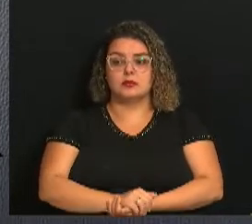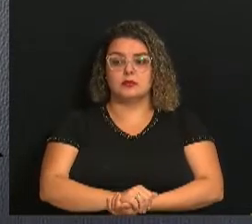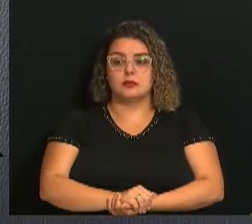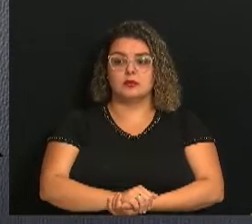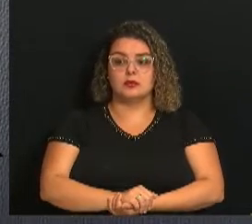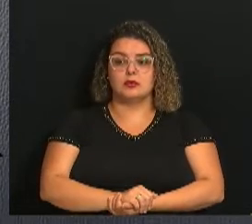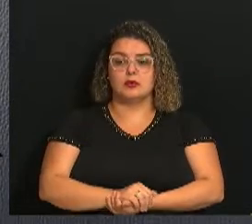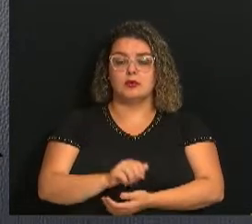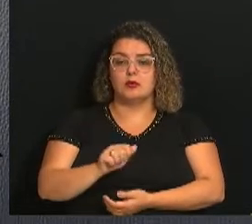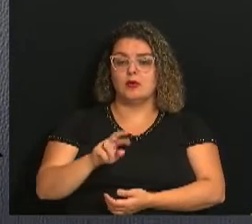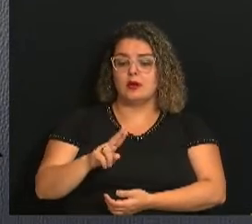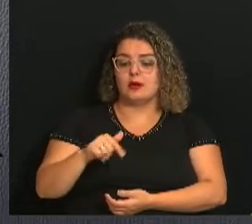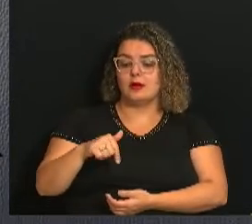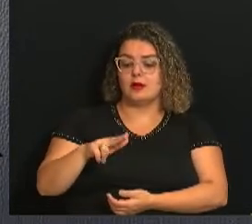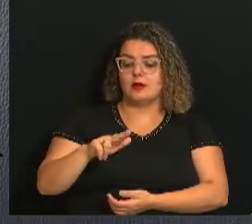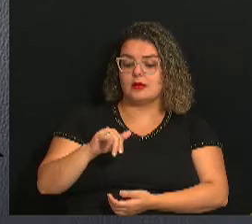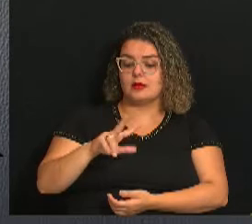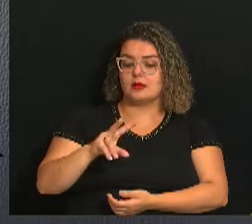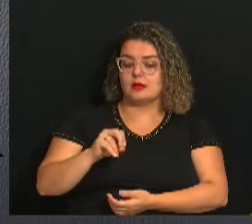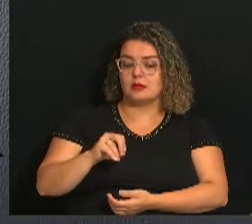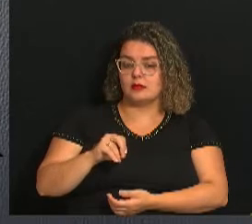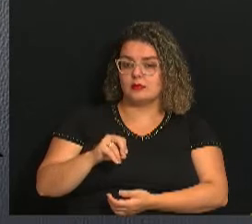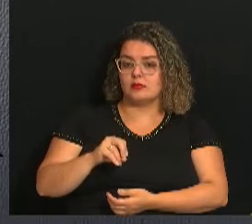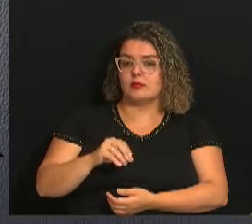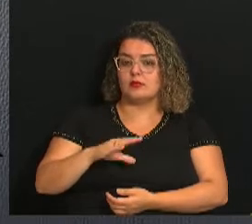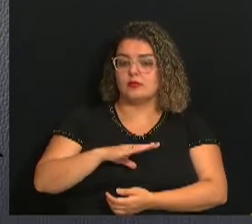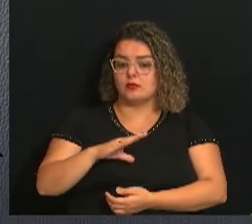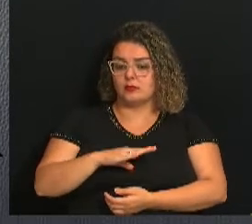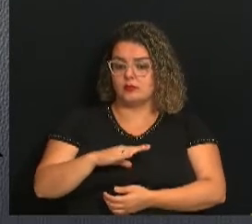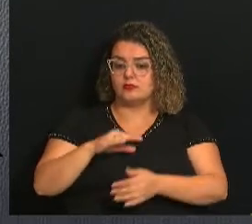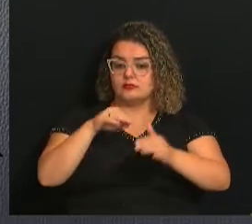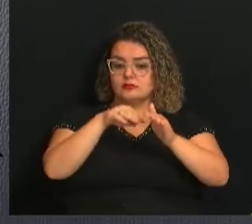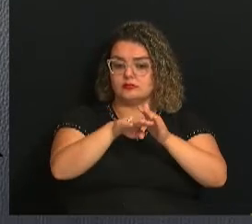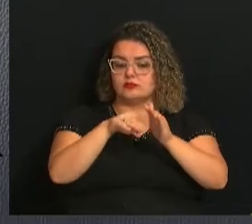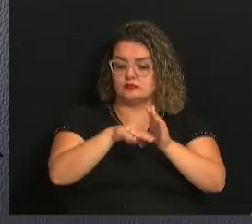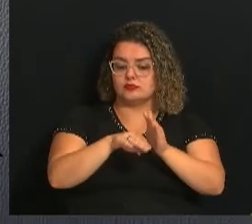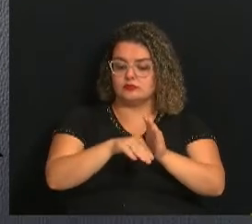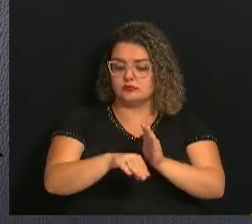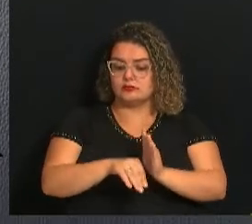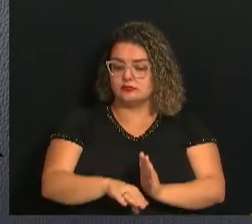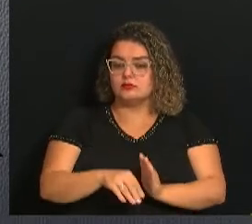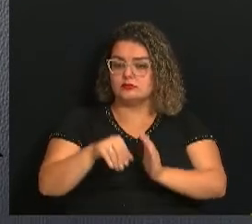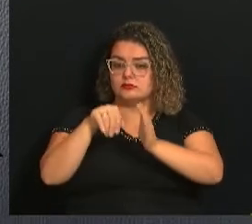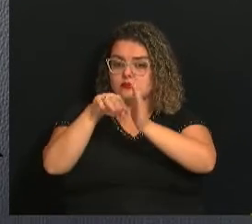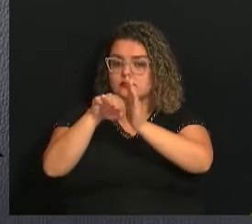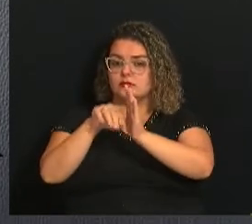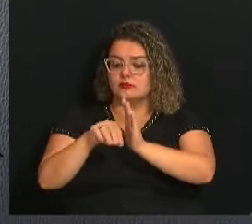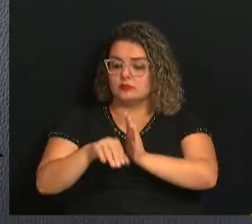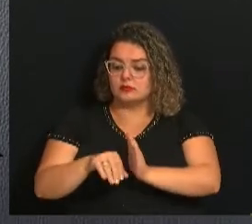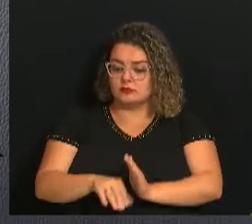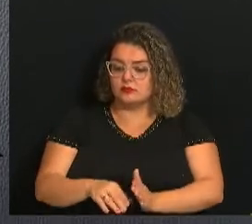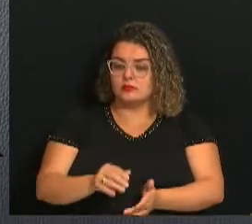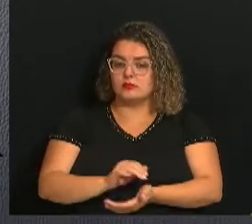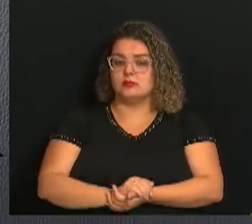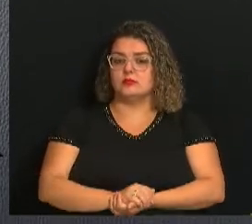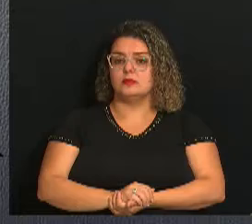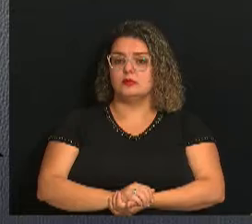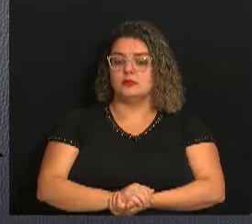municipal também. Por todas as condições ali, a tentativa, porque são